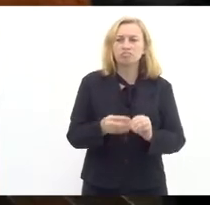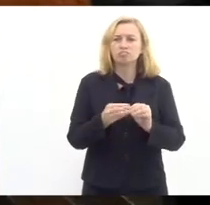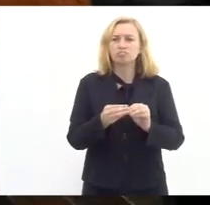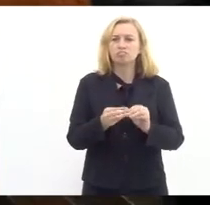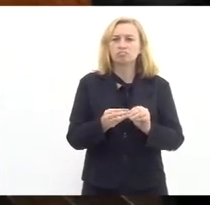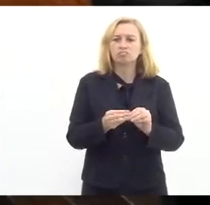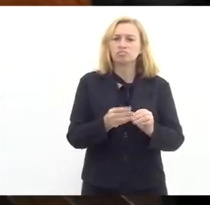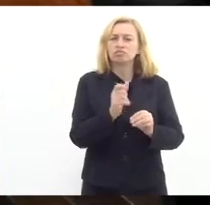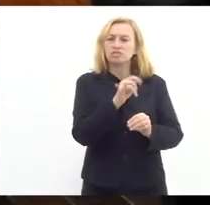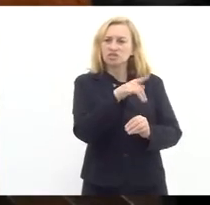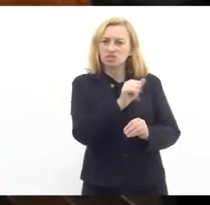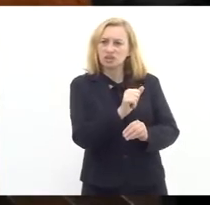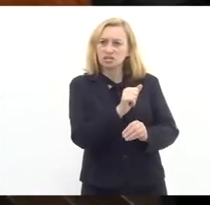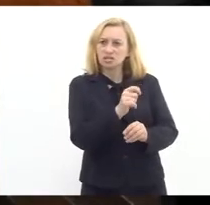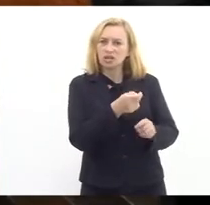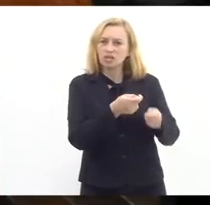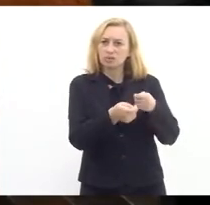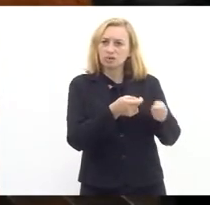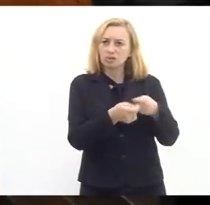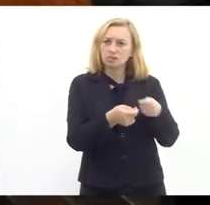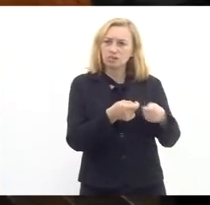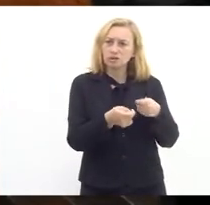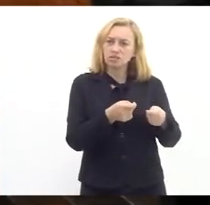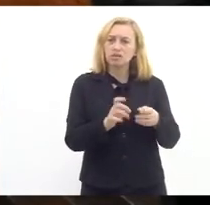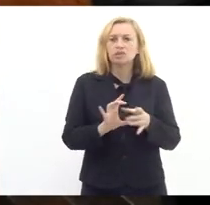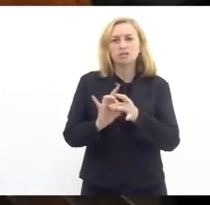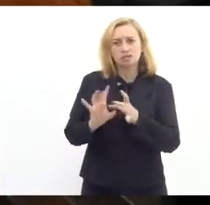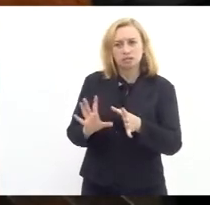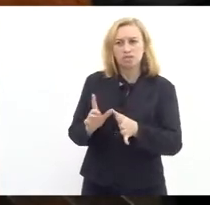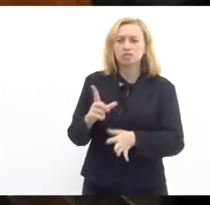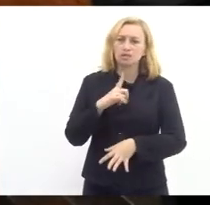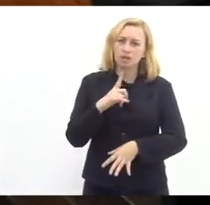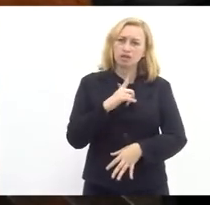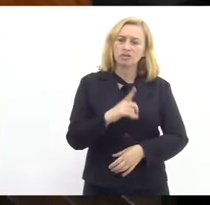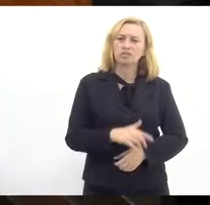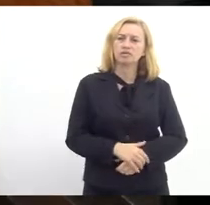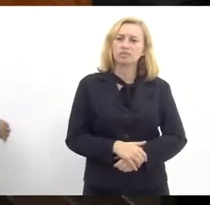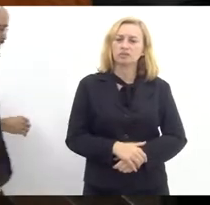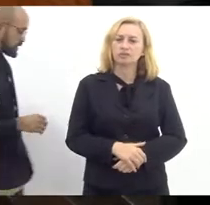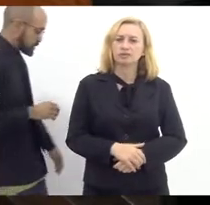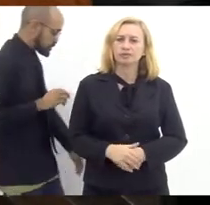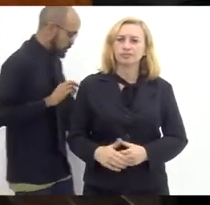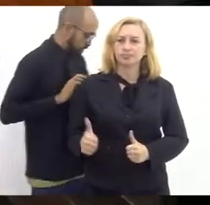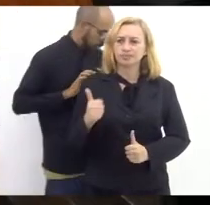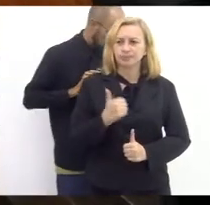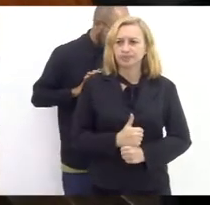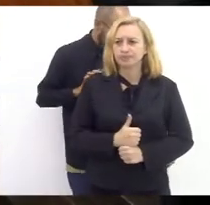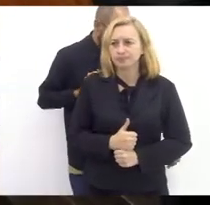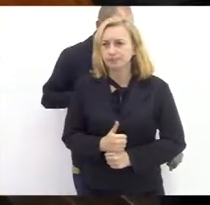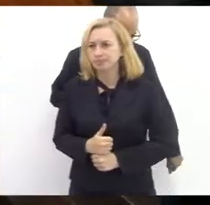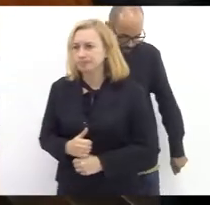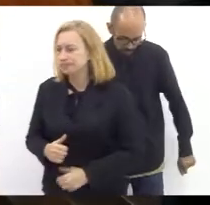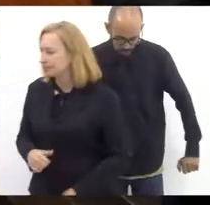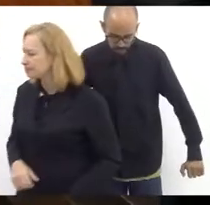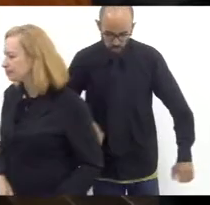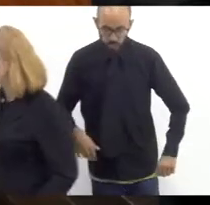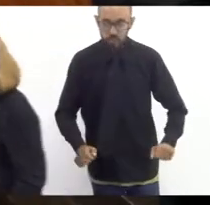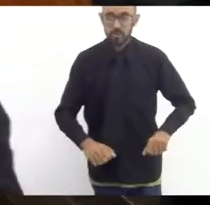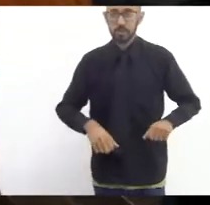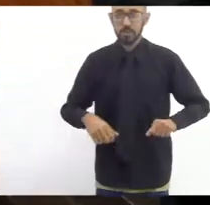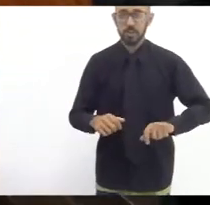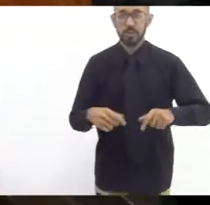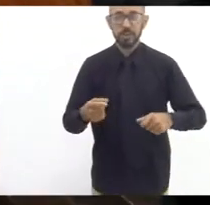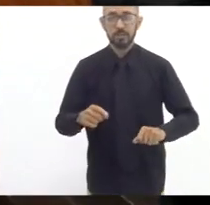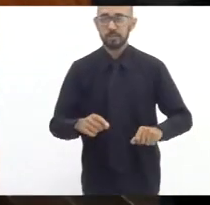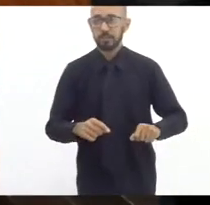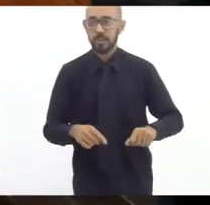agência reguladora, tendo em vista a autonomia que a agência reguladora tem. A agência reguladora ela só poderia suspender